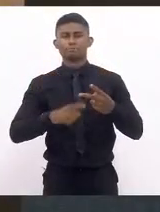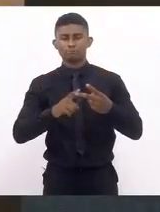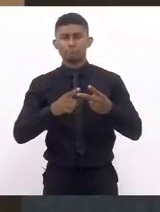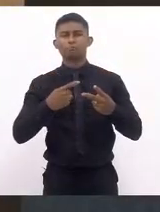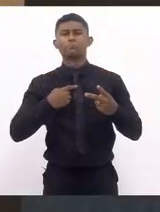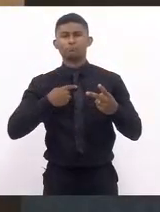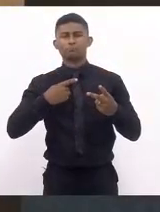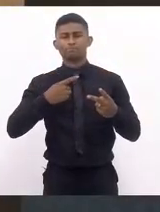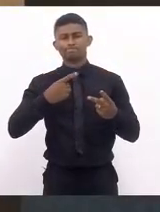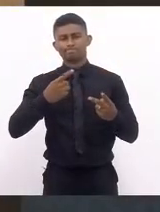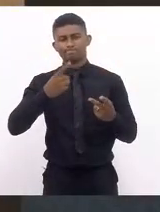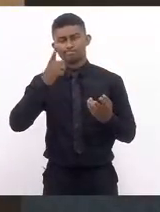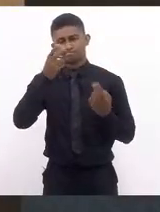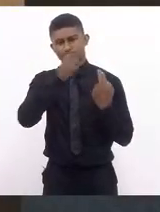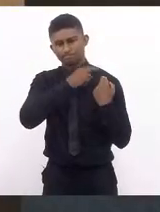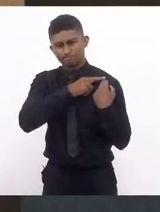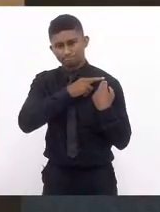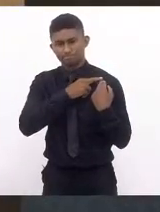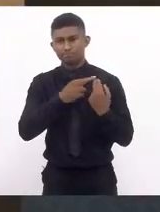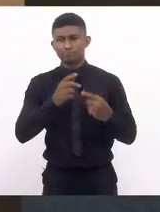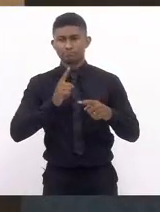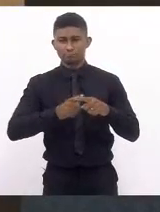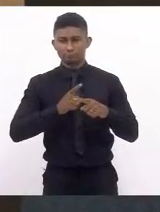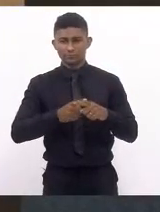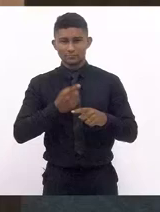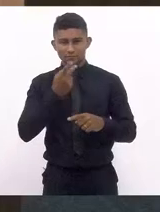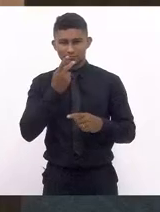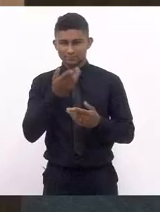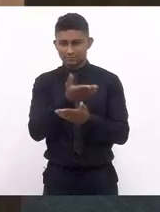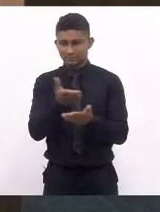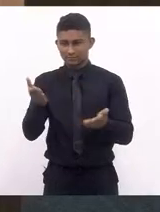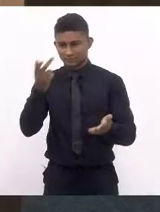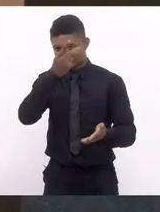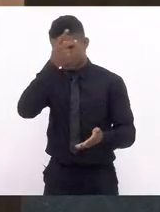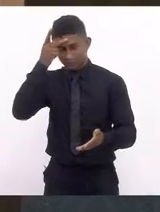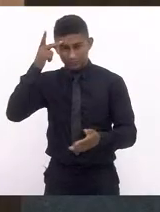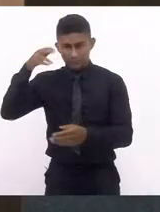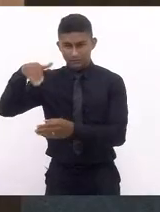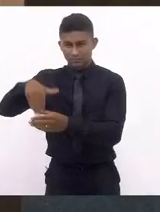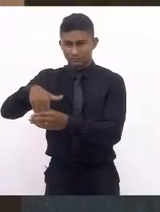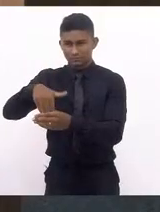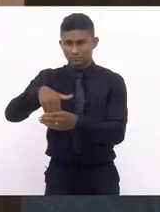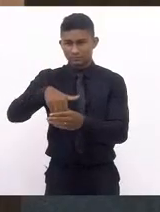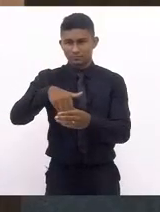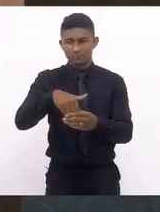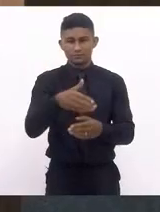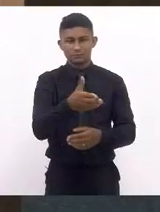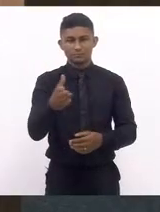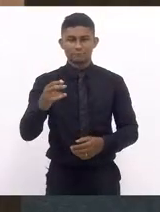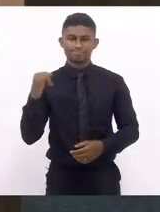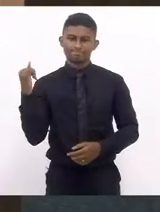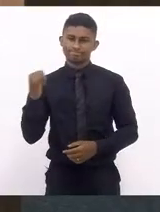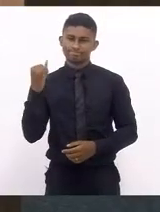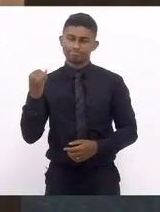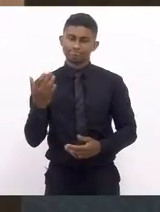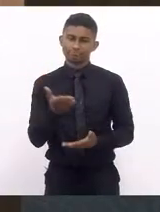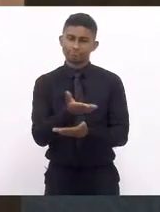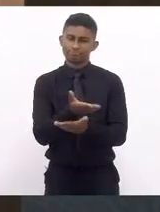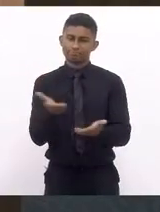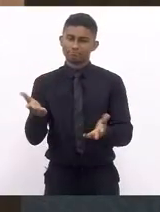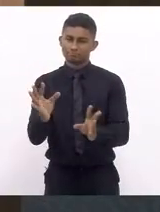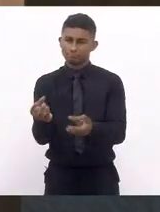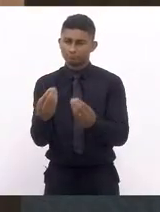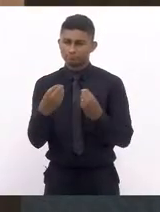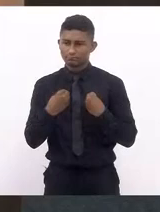escolhas porque quando nós falamos dos eleitores isso é muito importante gente foram eles que nos